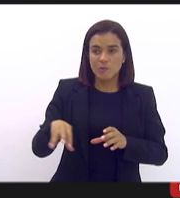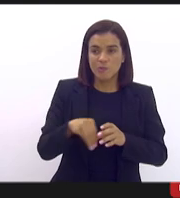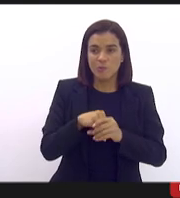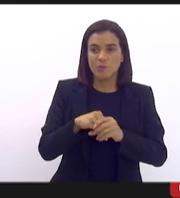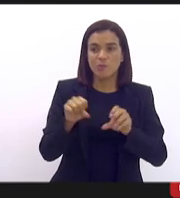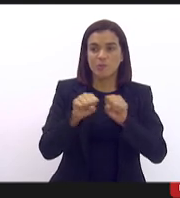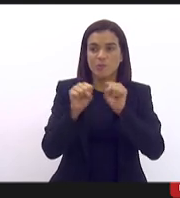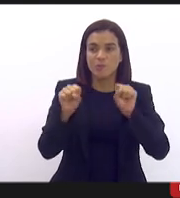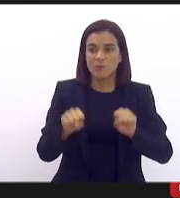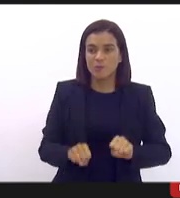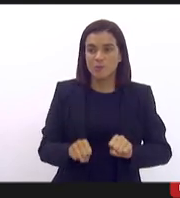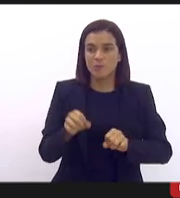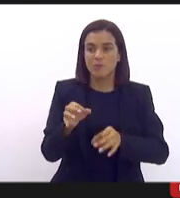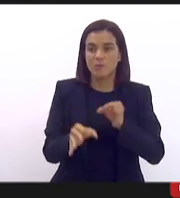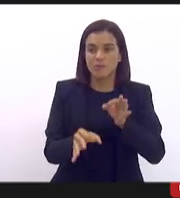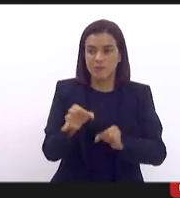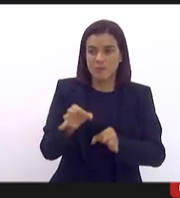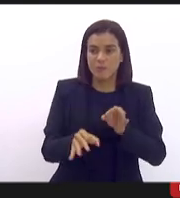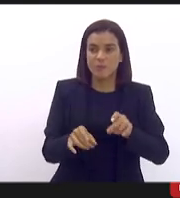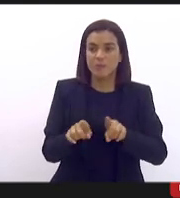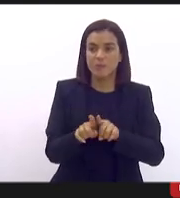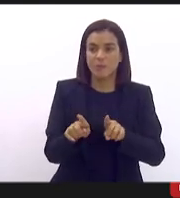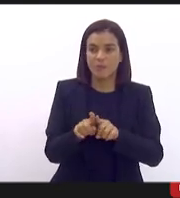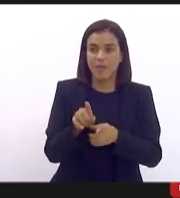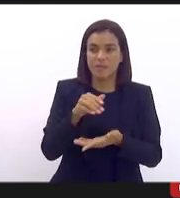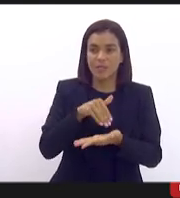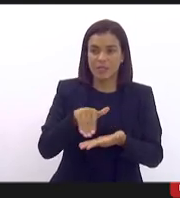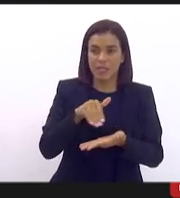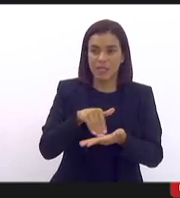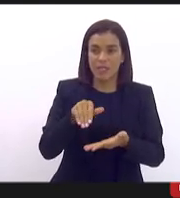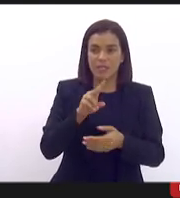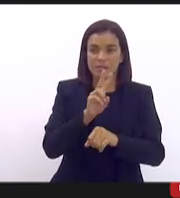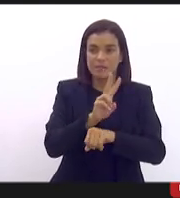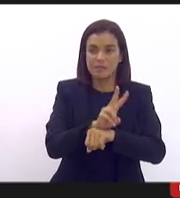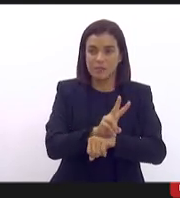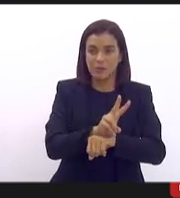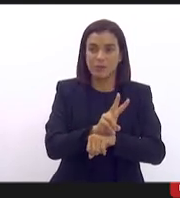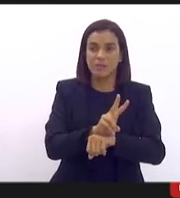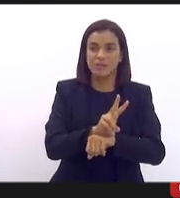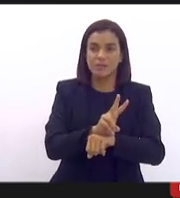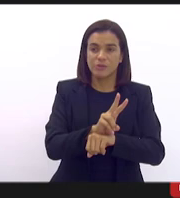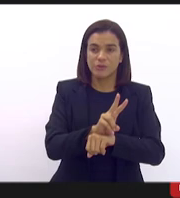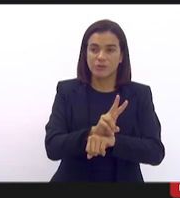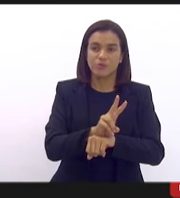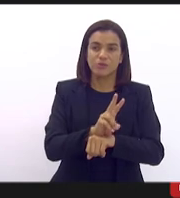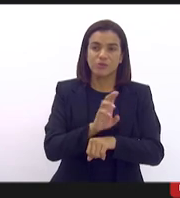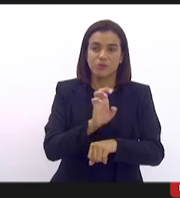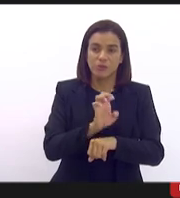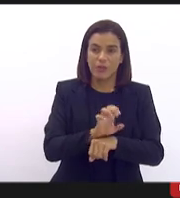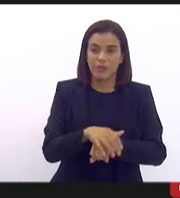de justiça, e a Secretaria de Segurança de Estado é mais um